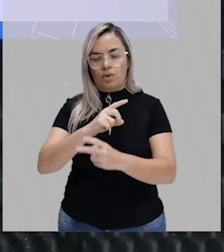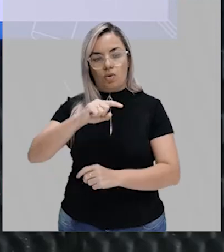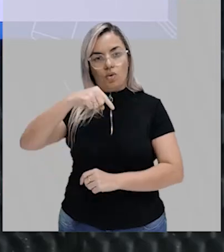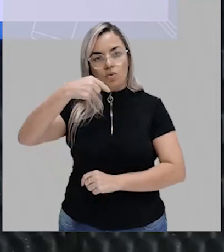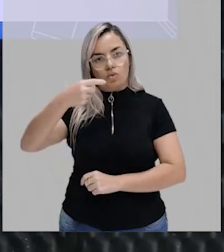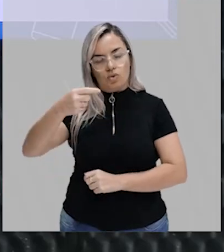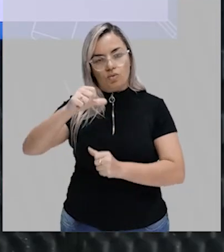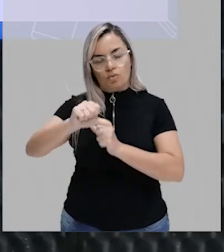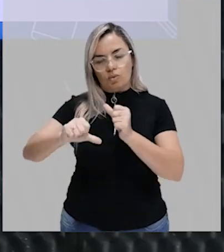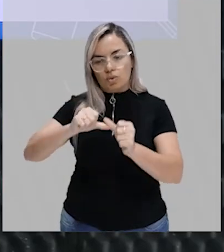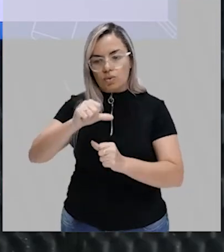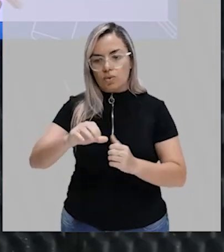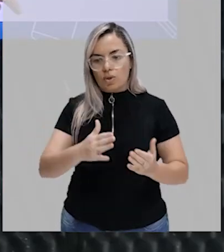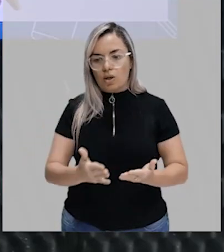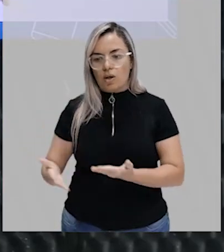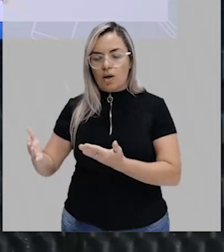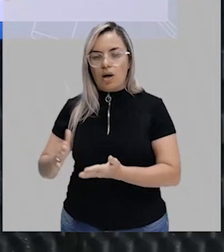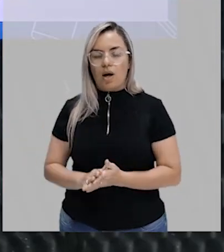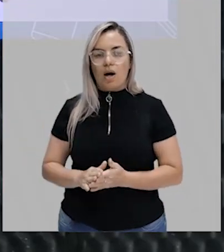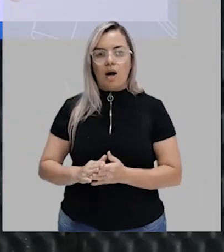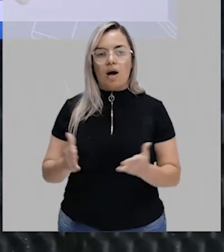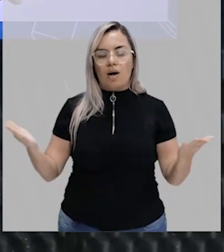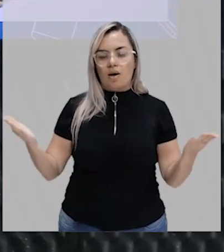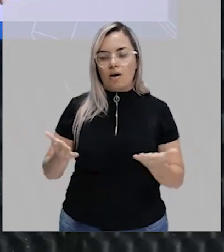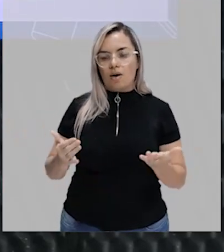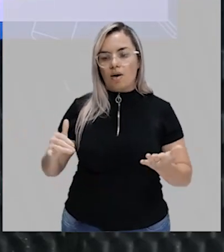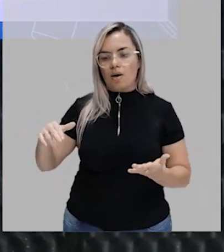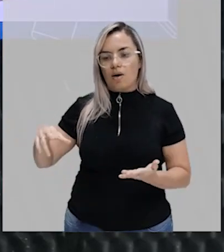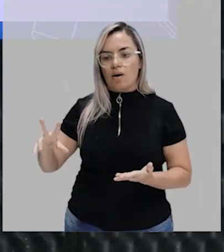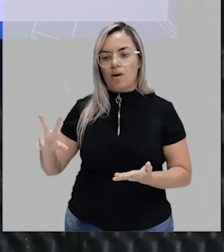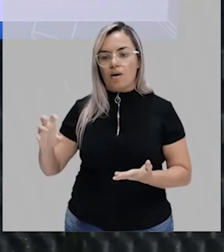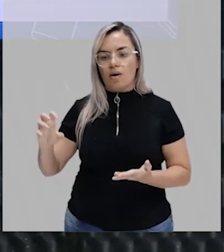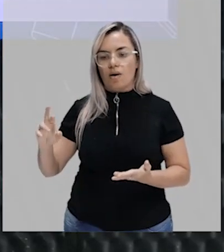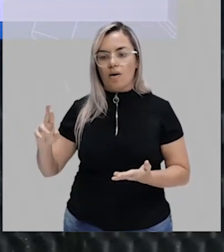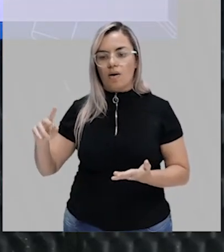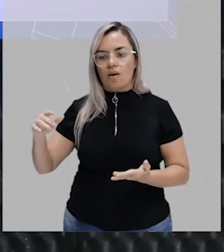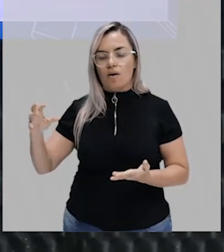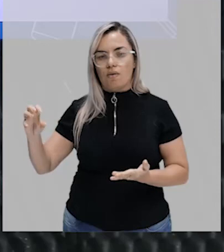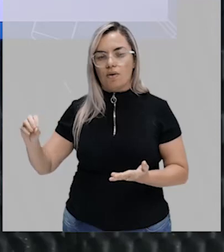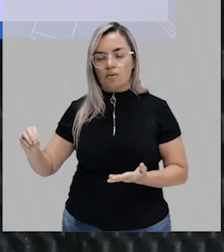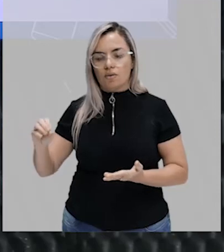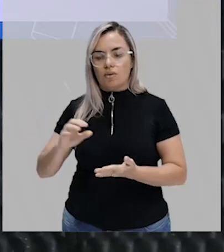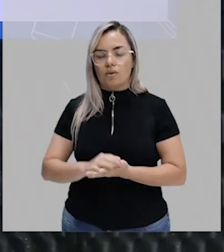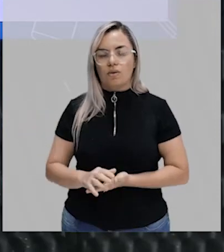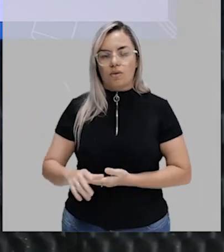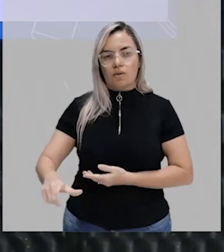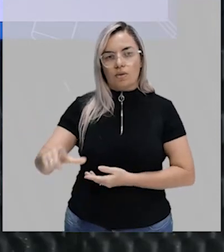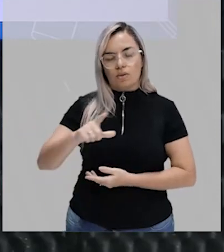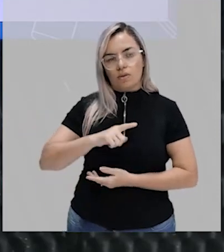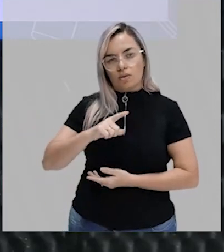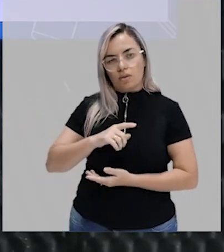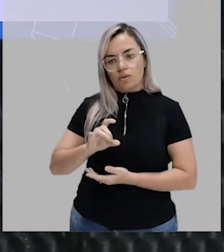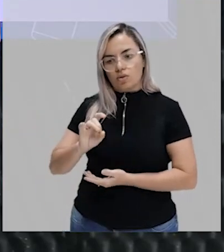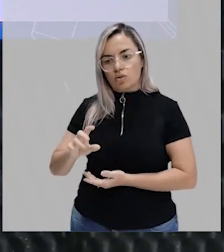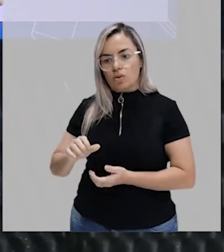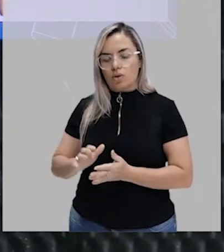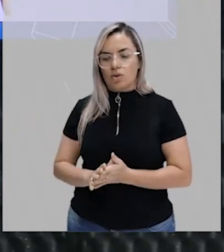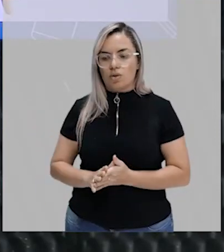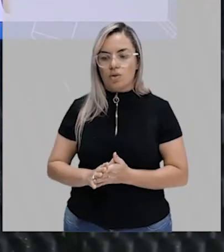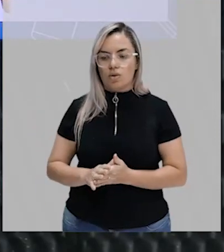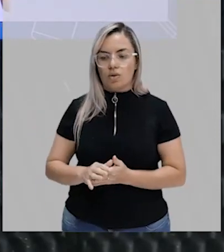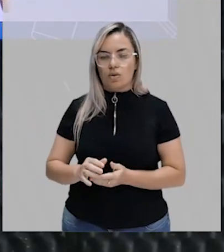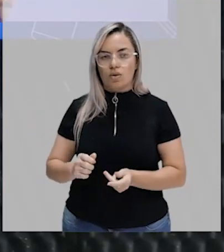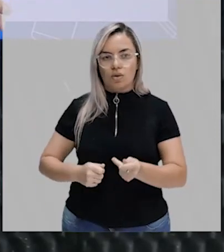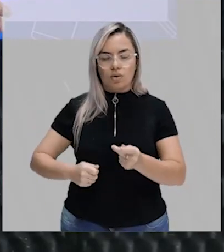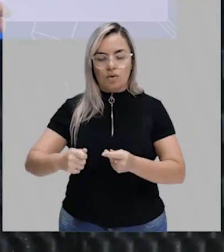mutação. Inversão é um pedaço do cromossomo que ele tem apenas uma troca, né? O